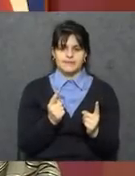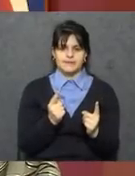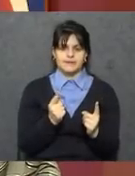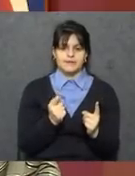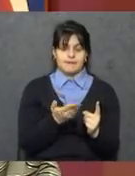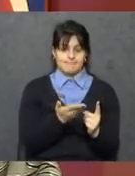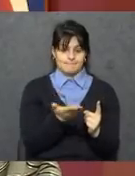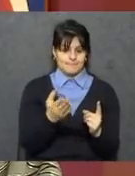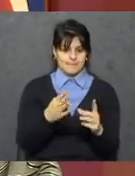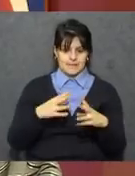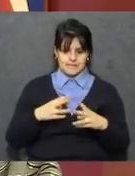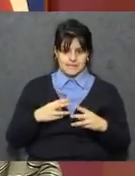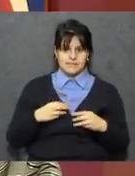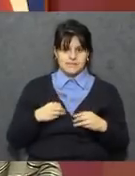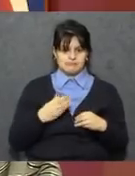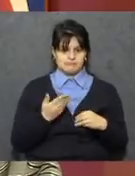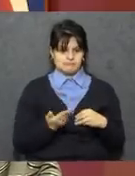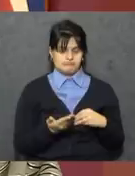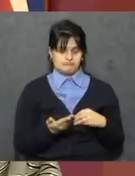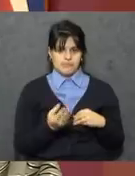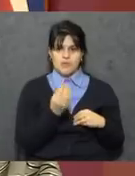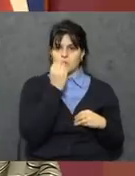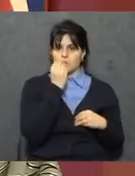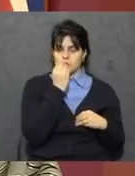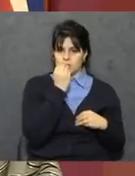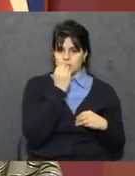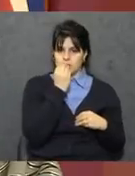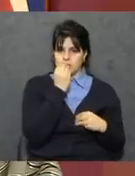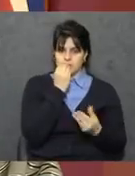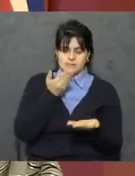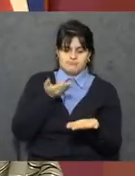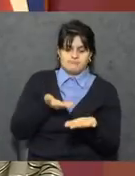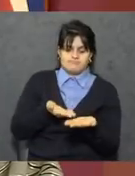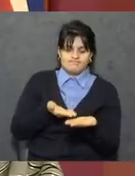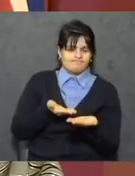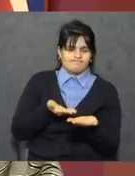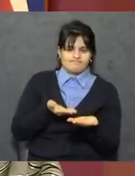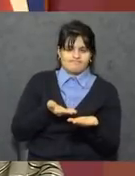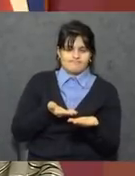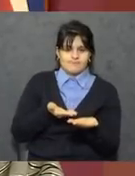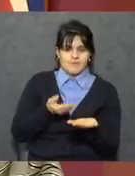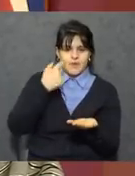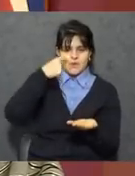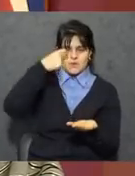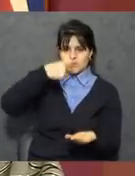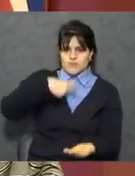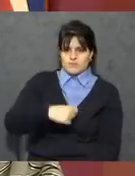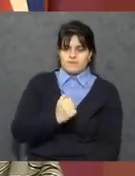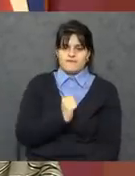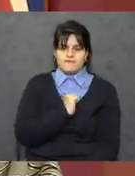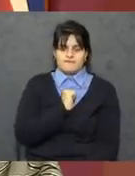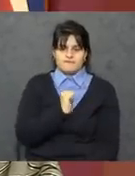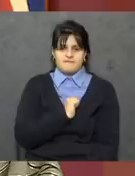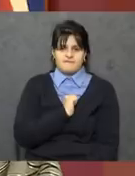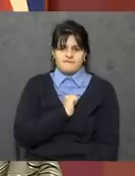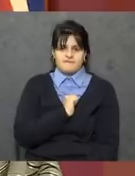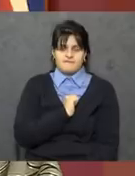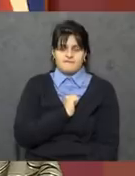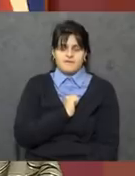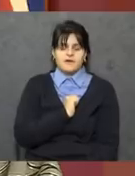Tomai todos e comei, isto é o meu corpo,